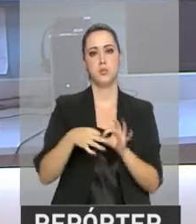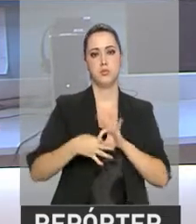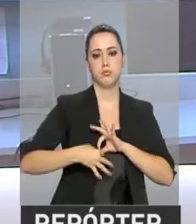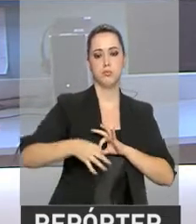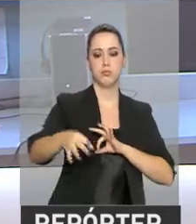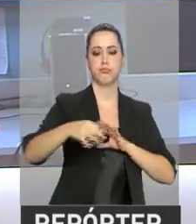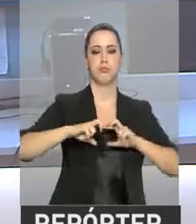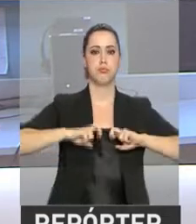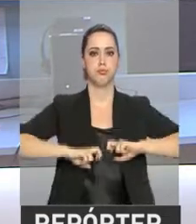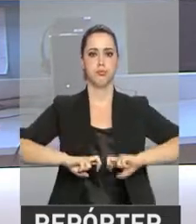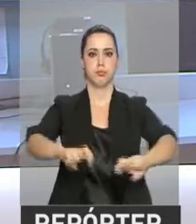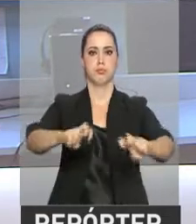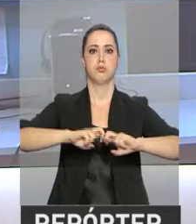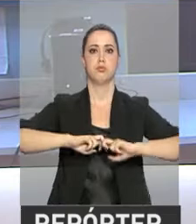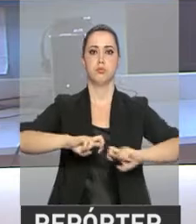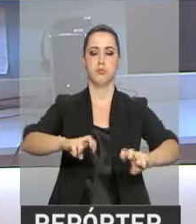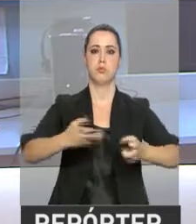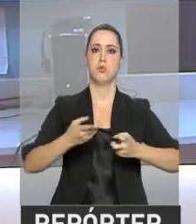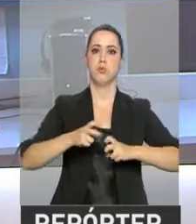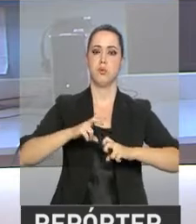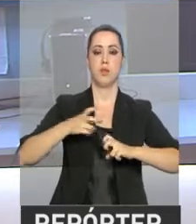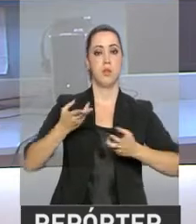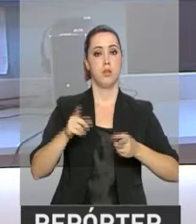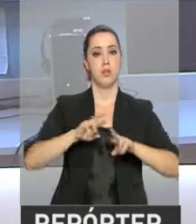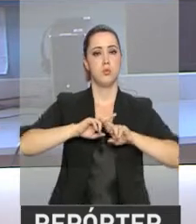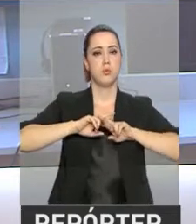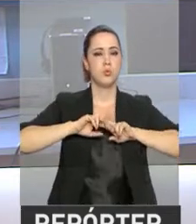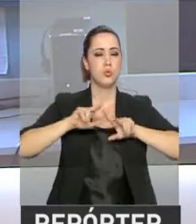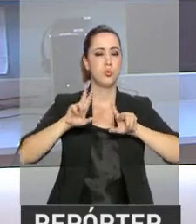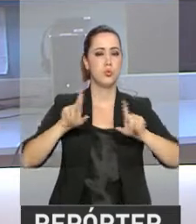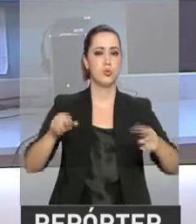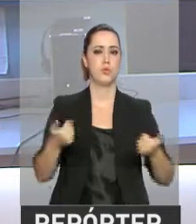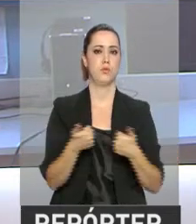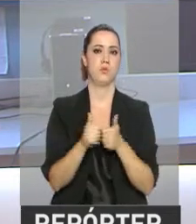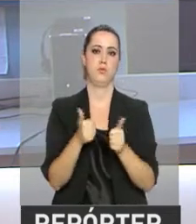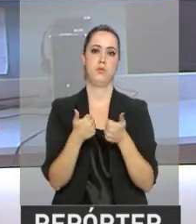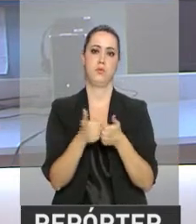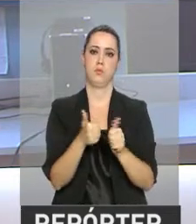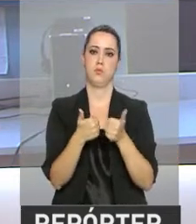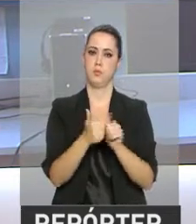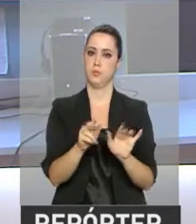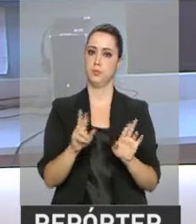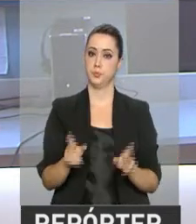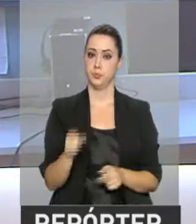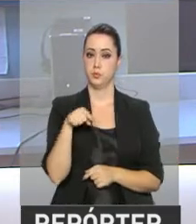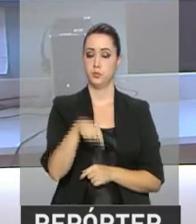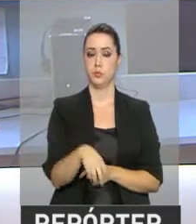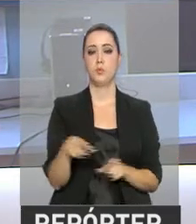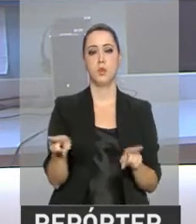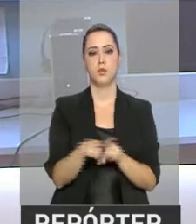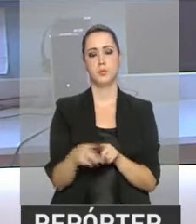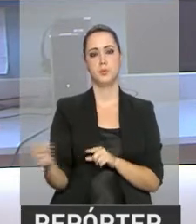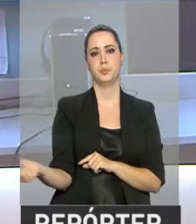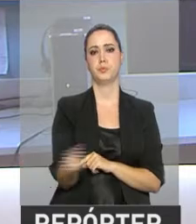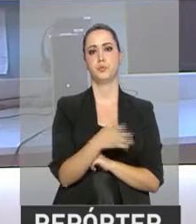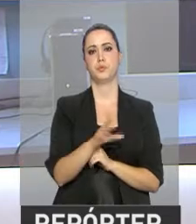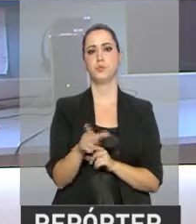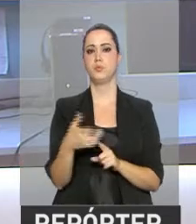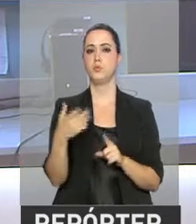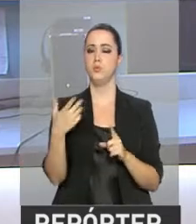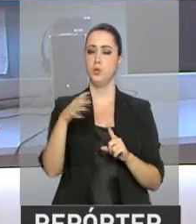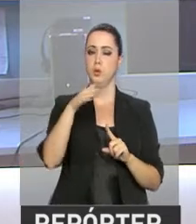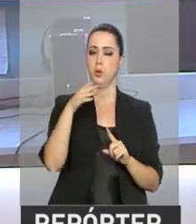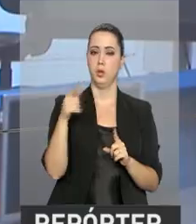sistemas de metrô trem trem metropolitano veículo leve sobre trilhos monotrilho e aeromóvel além da modernização de